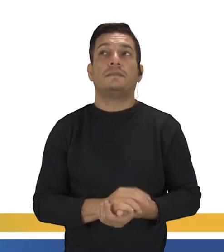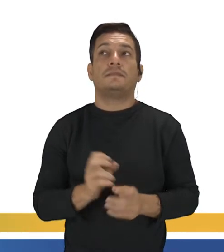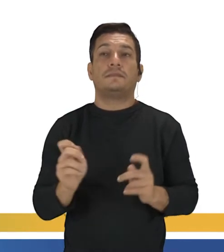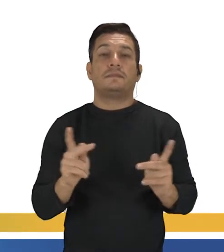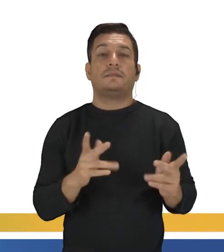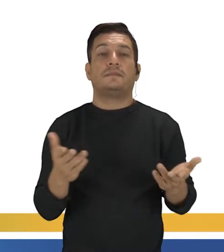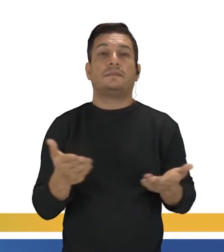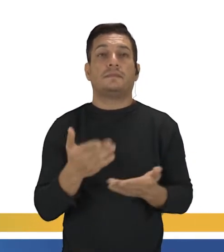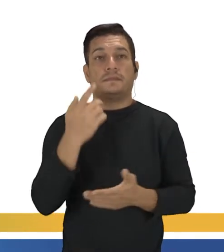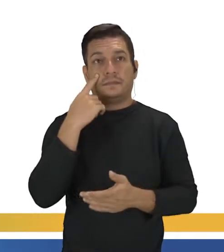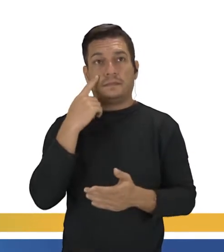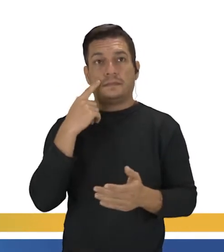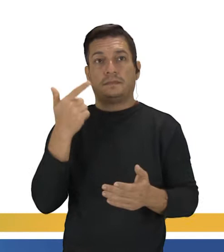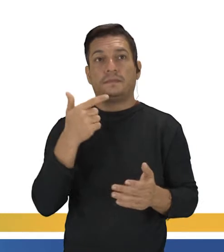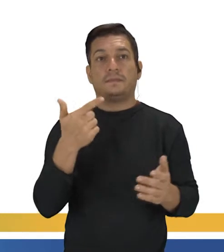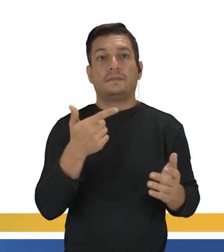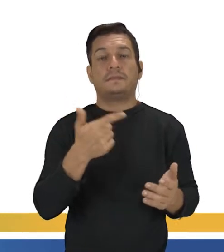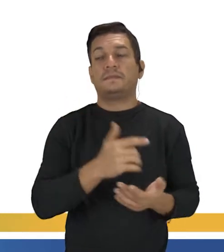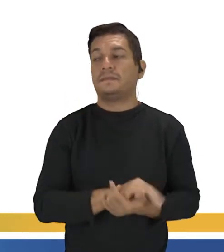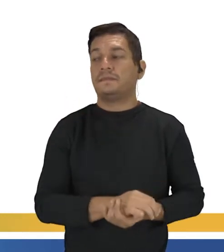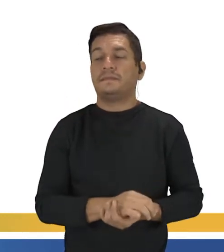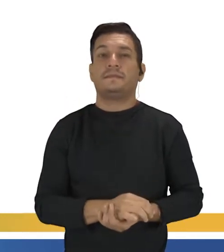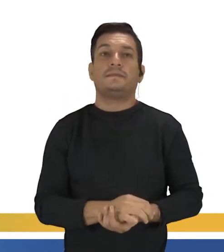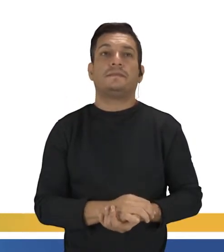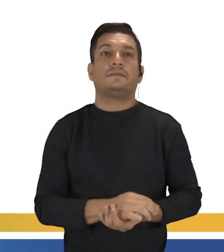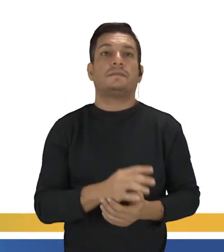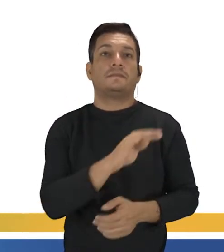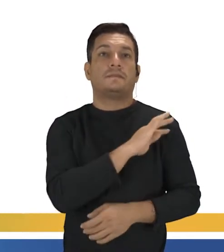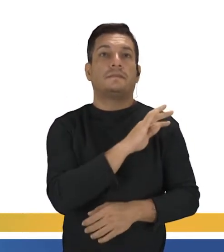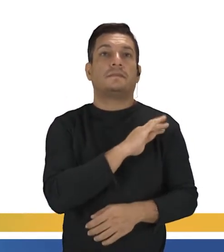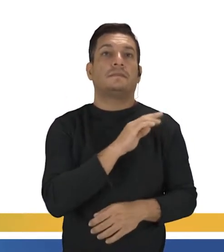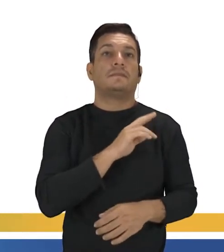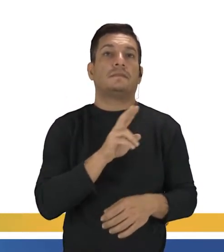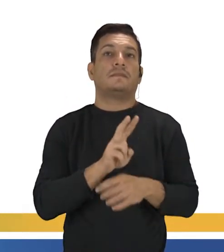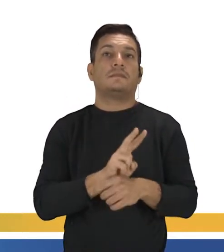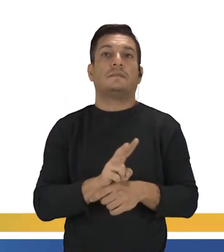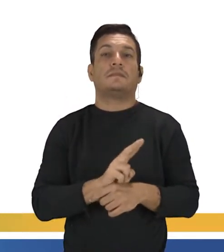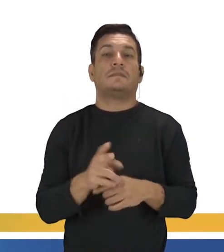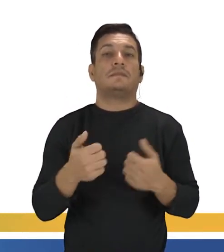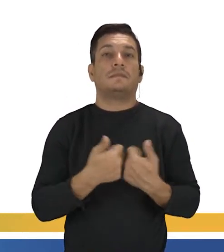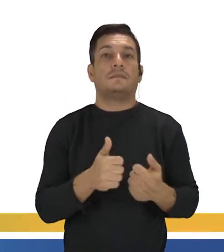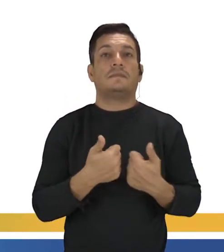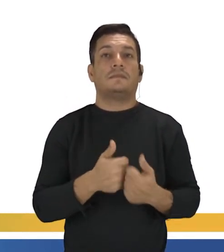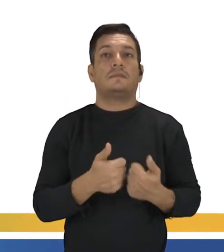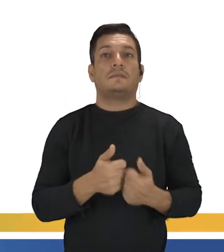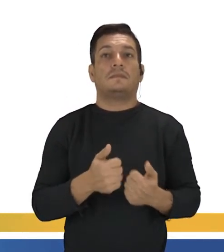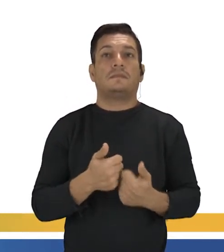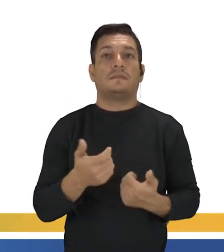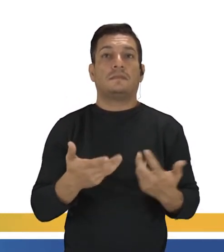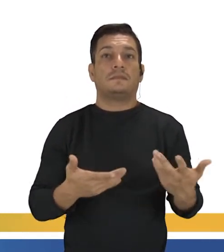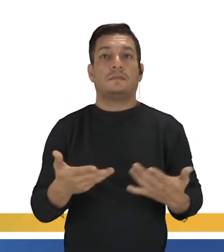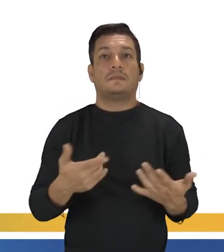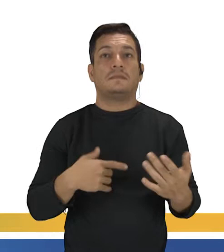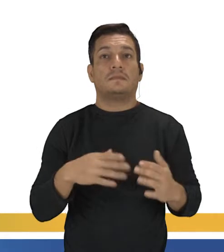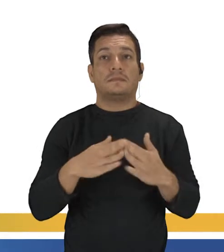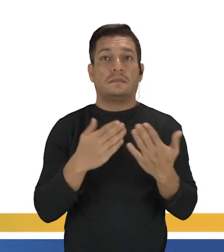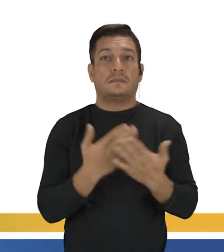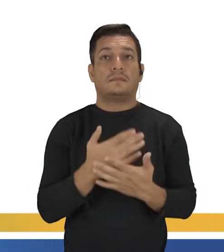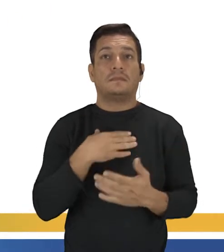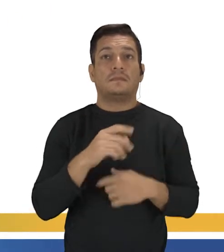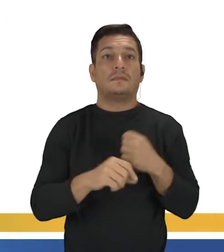Vamos agora para a questão 2. Técnico de suporte em infraestrutura e transporte, tá? Uma